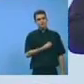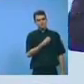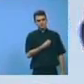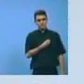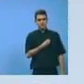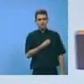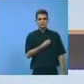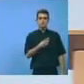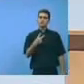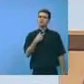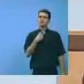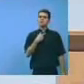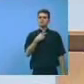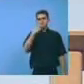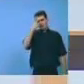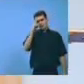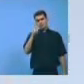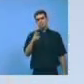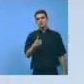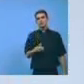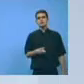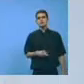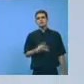Tem marido que quando chega em casa, a mulher...